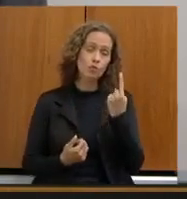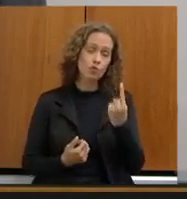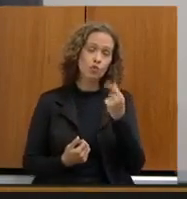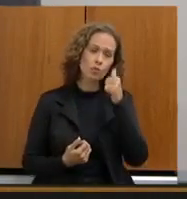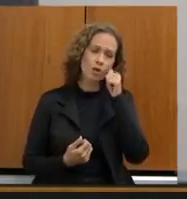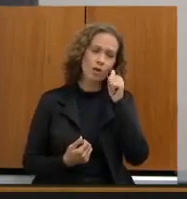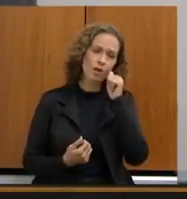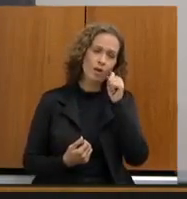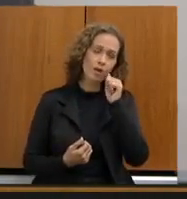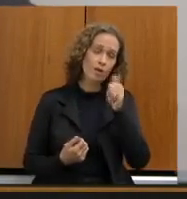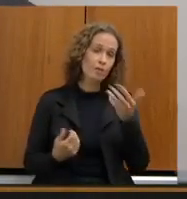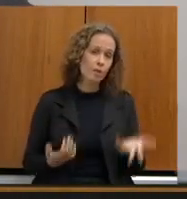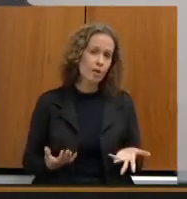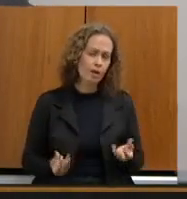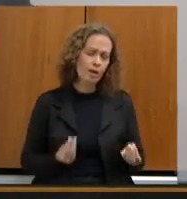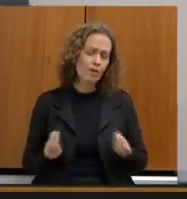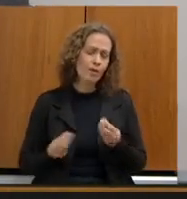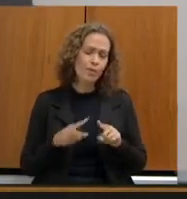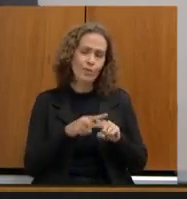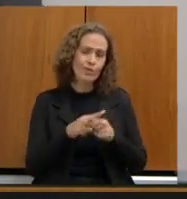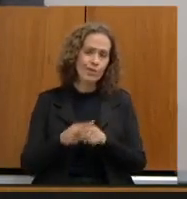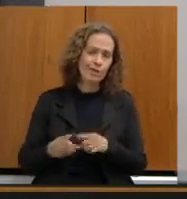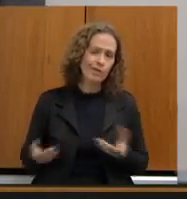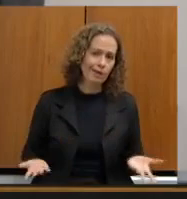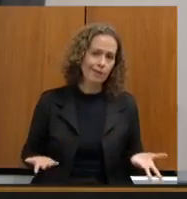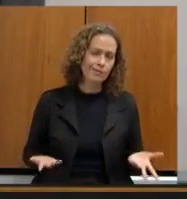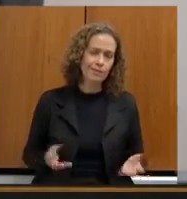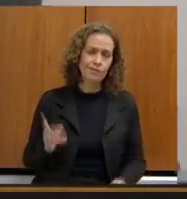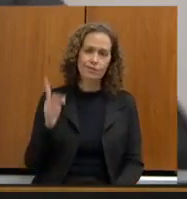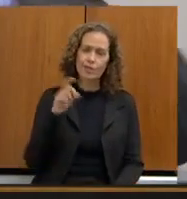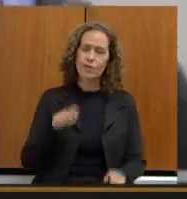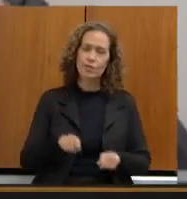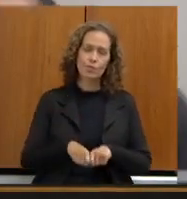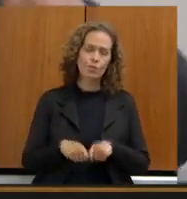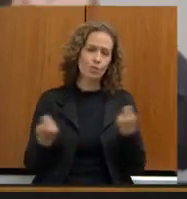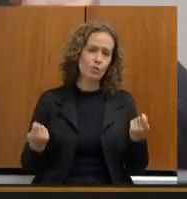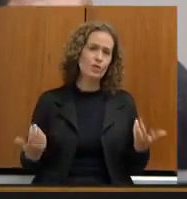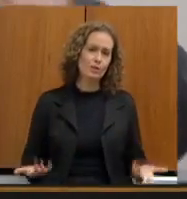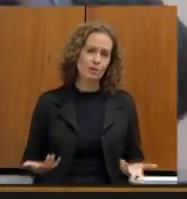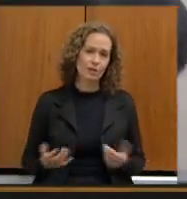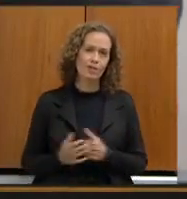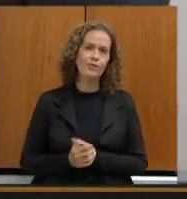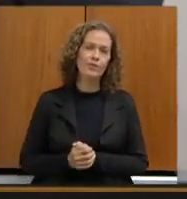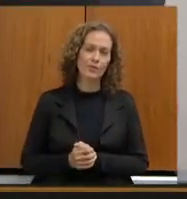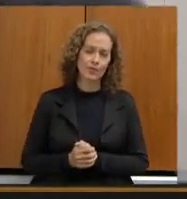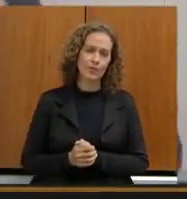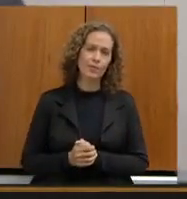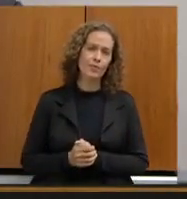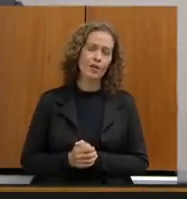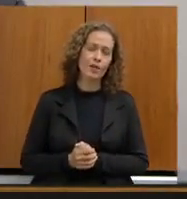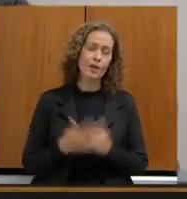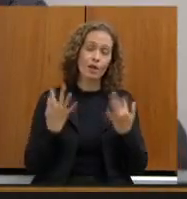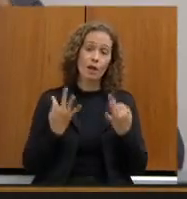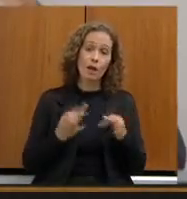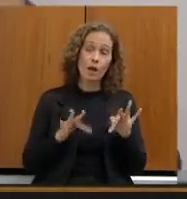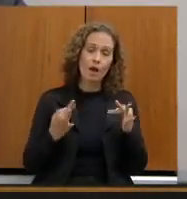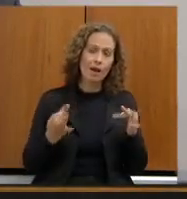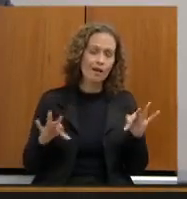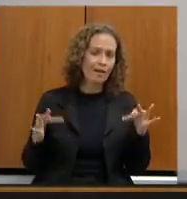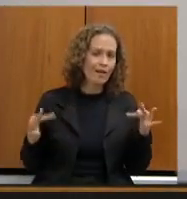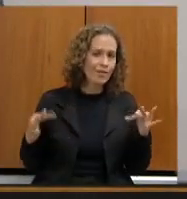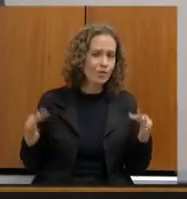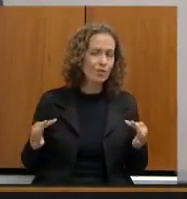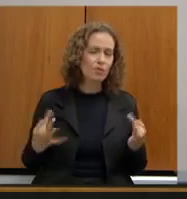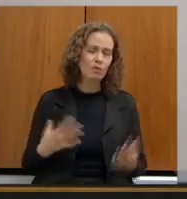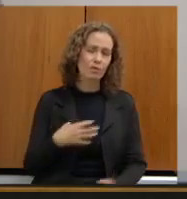reparo para o resto da vida daquela vídeo não há não há reparo que consiga reparar aquela dor que ela